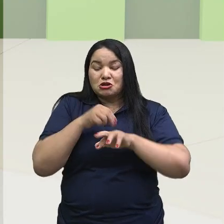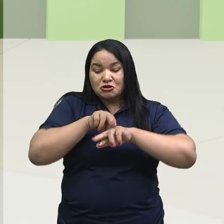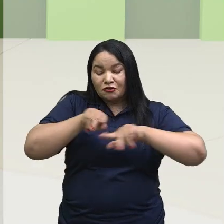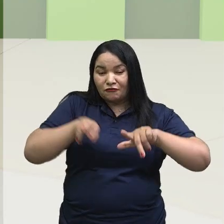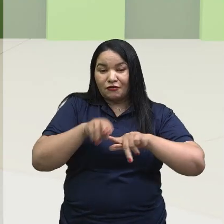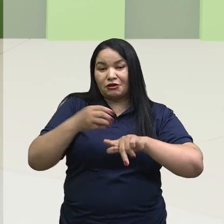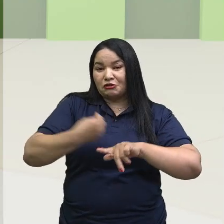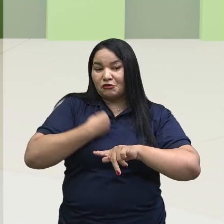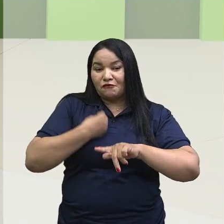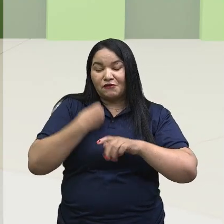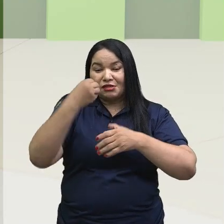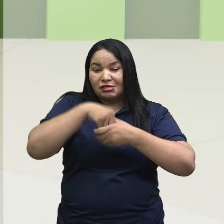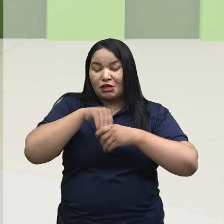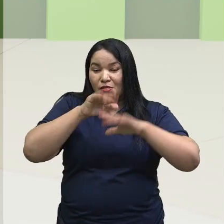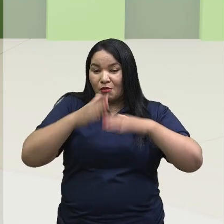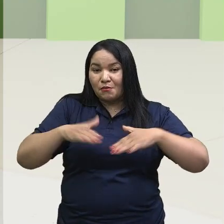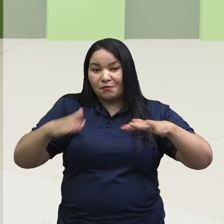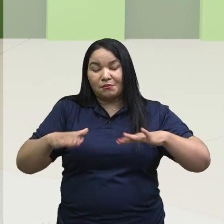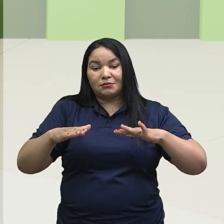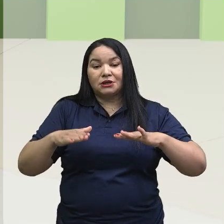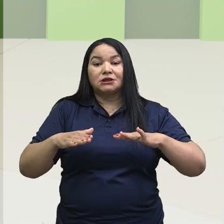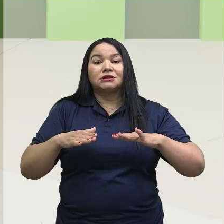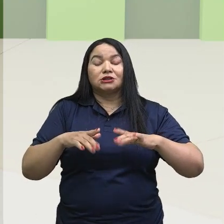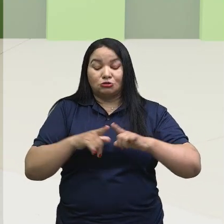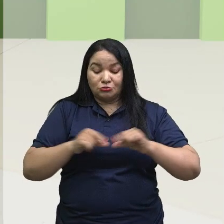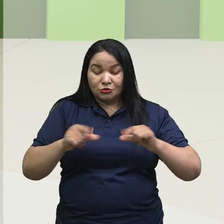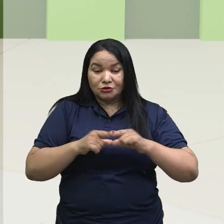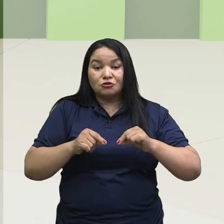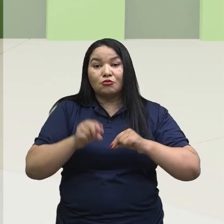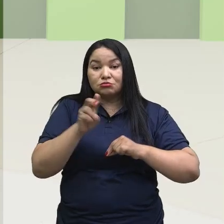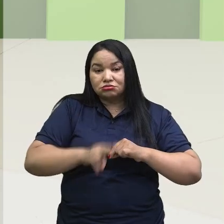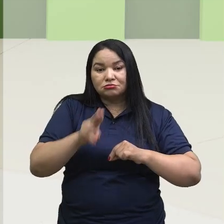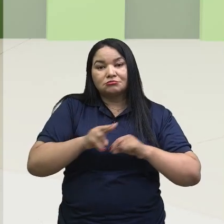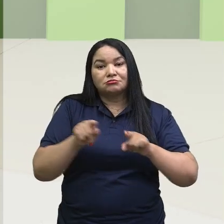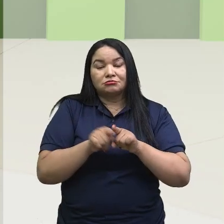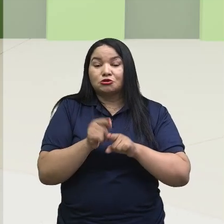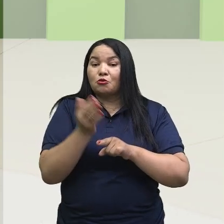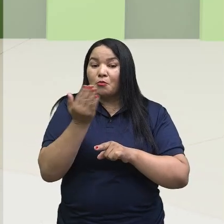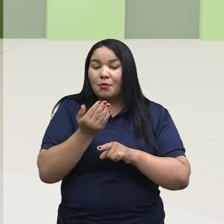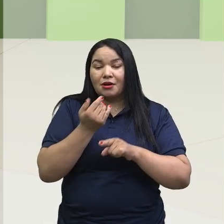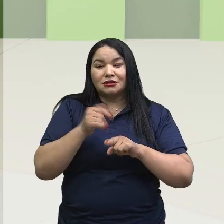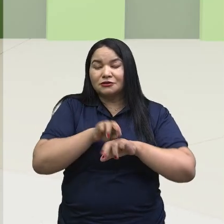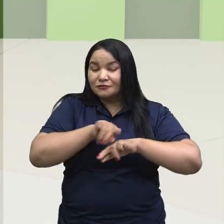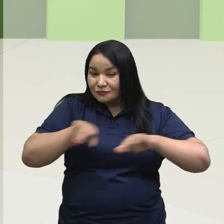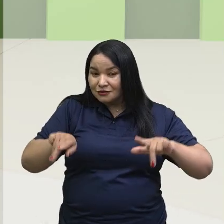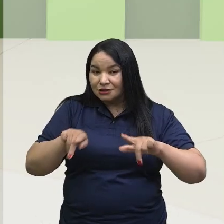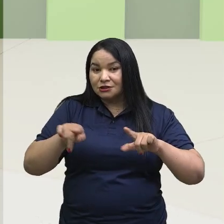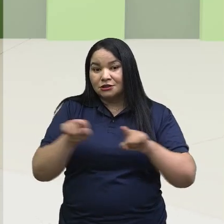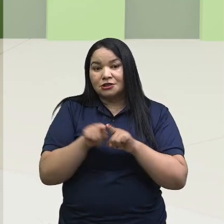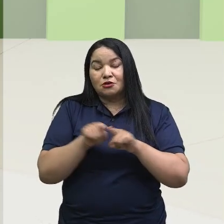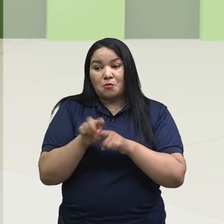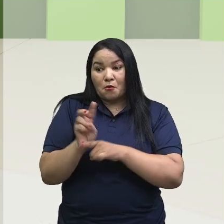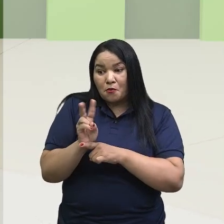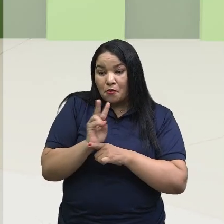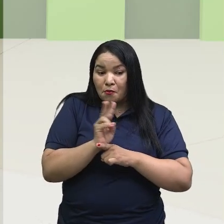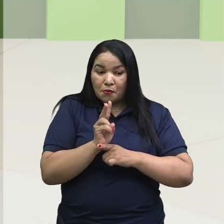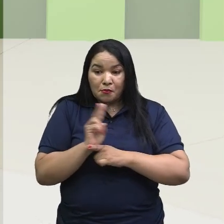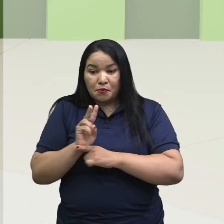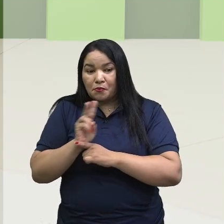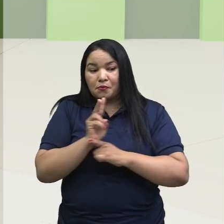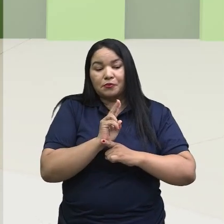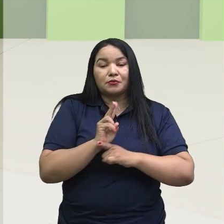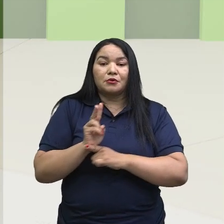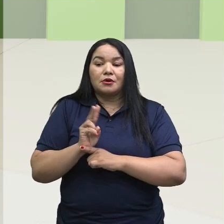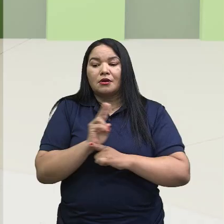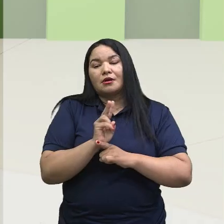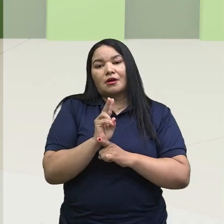ali também consumindo, tá, peixes e frutos do mar, embora os níveis tenham sido monitorados constantemente desde